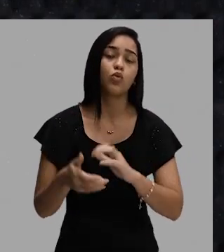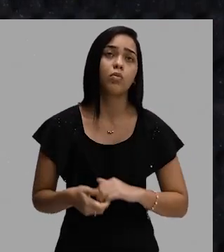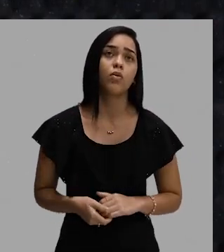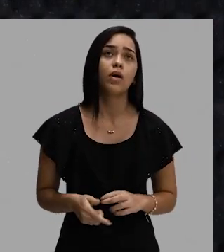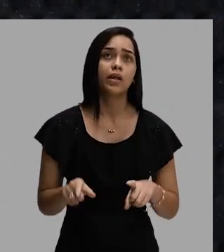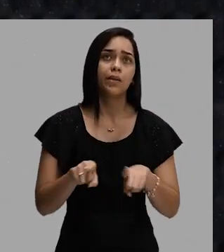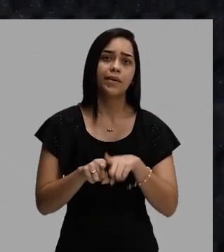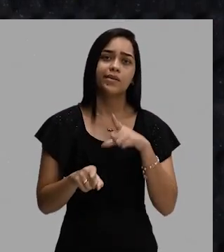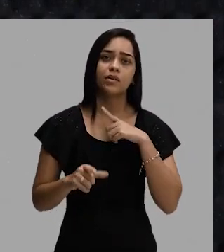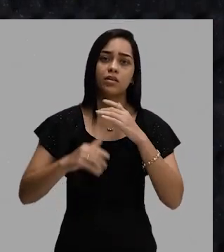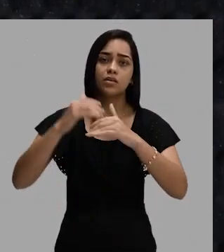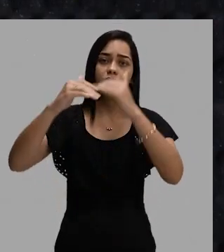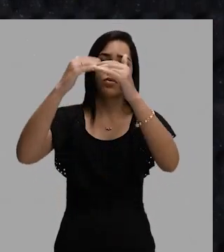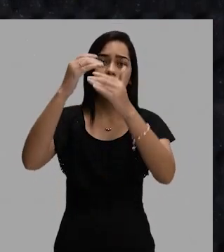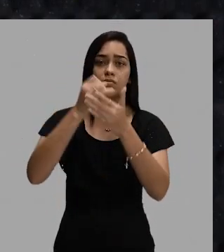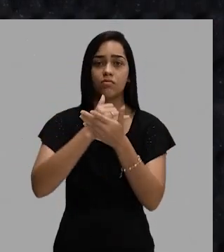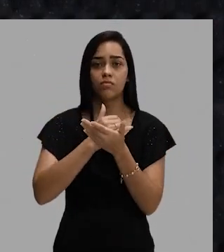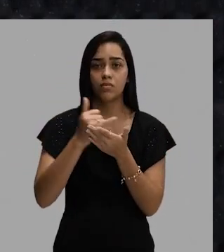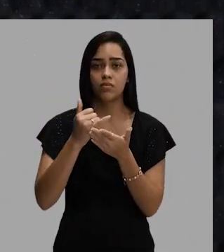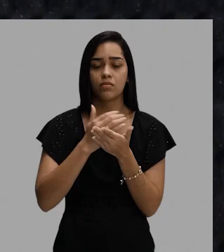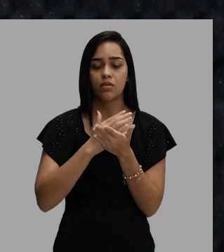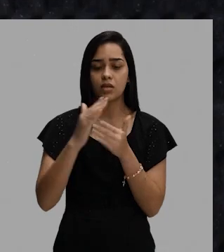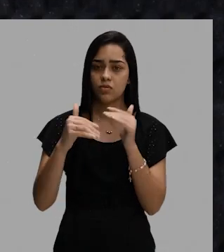Tem o desenvolvimento, onde